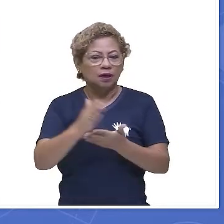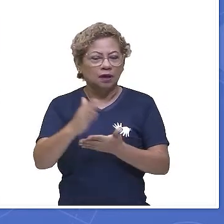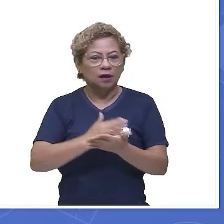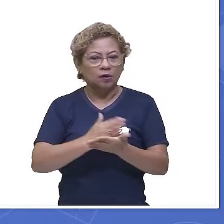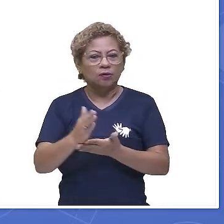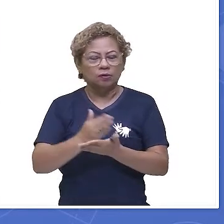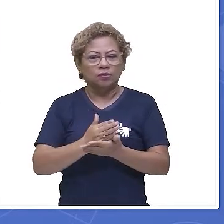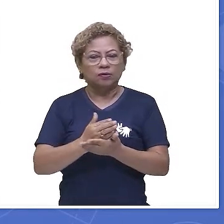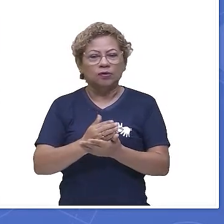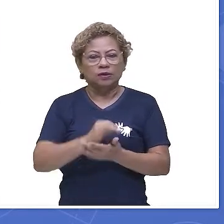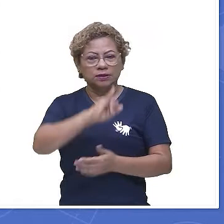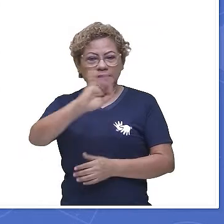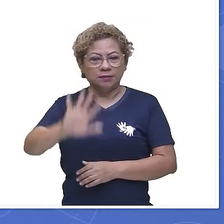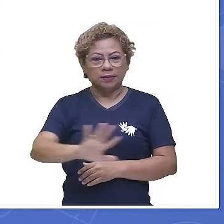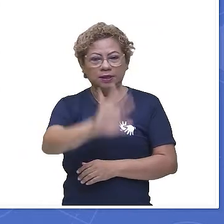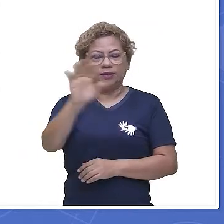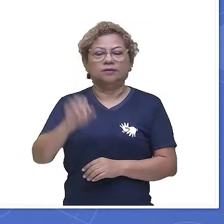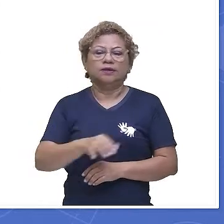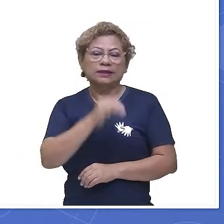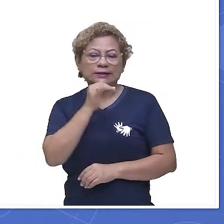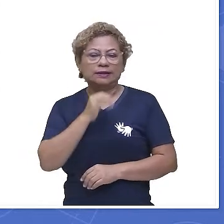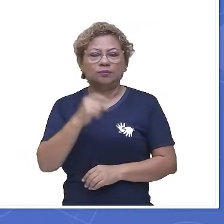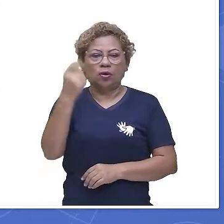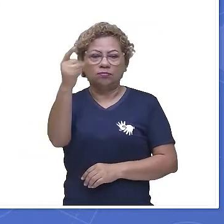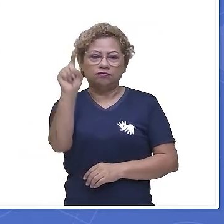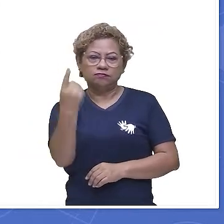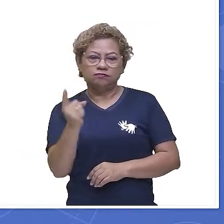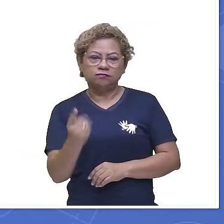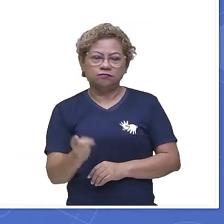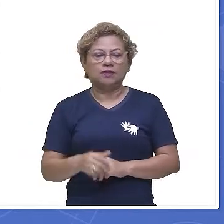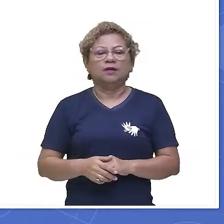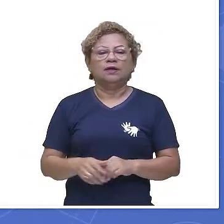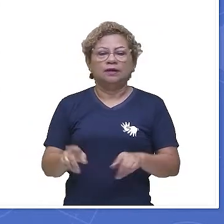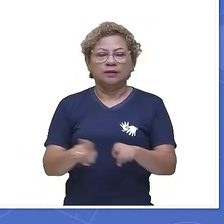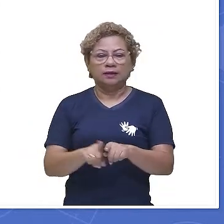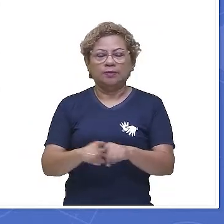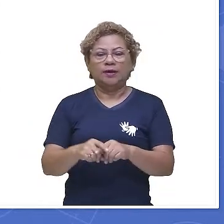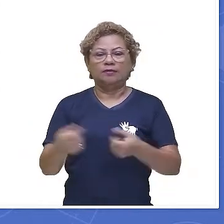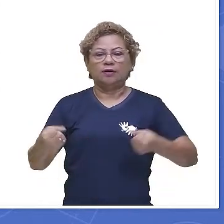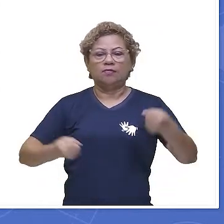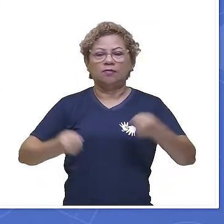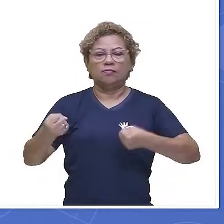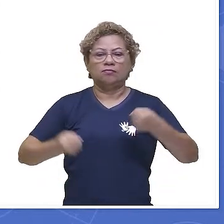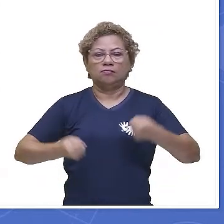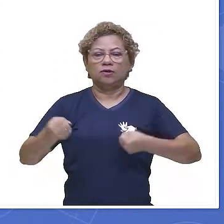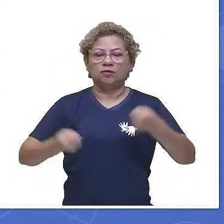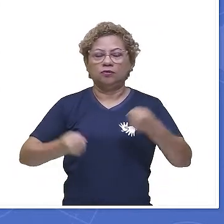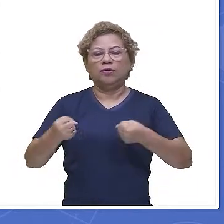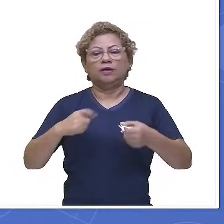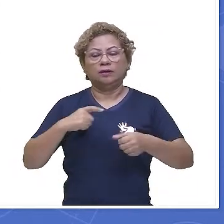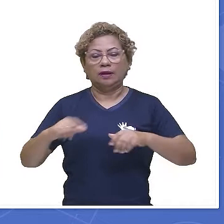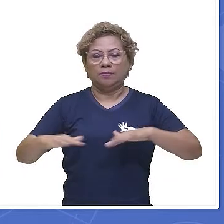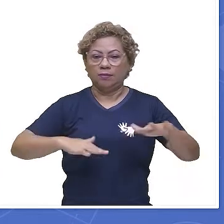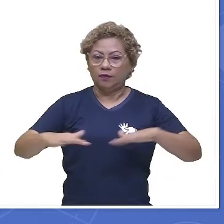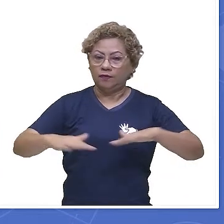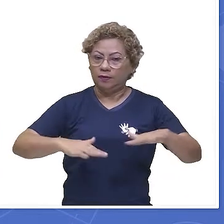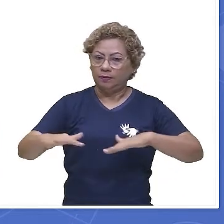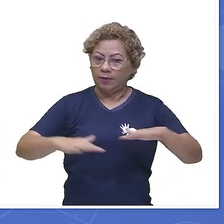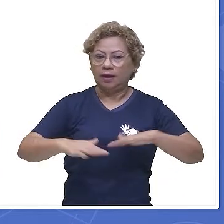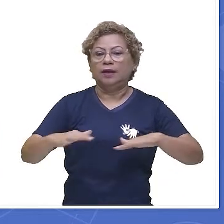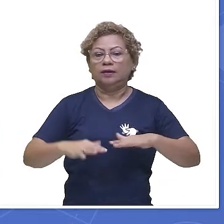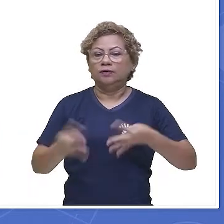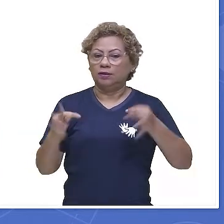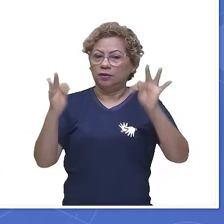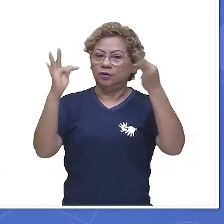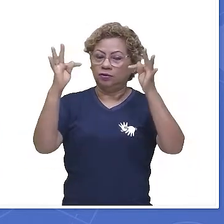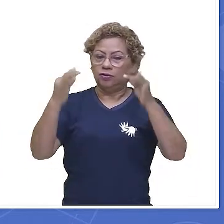fenômenos naturais, como por exemplo o raio. Temos também aí um automóvel, né, que simboliza movimento, a parte